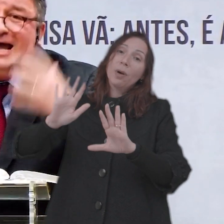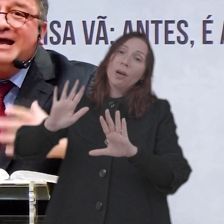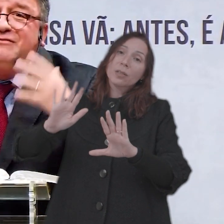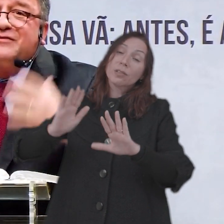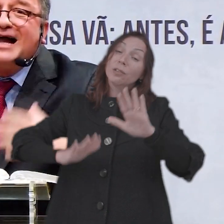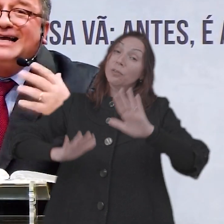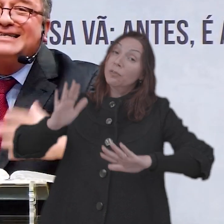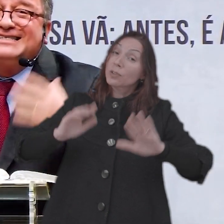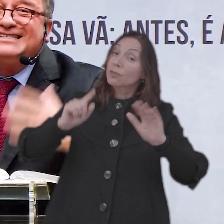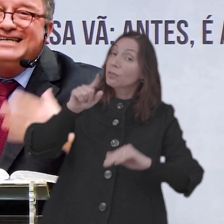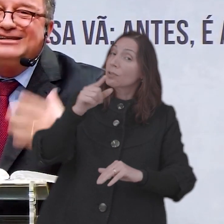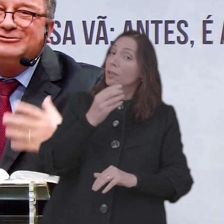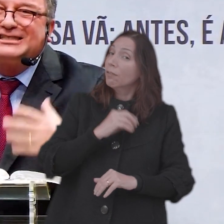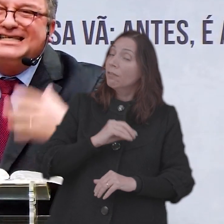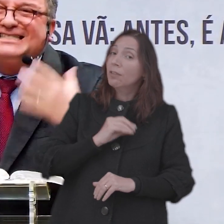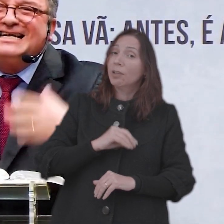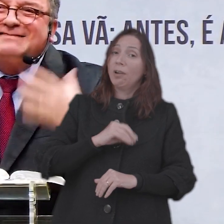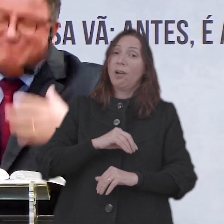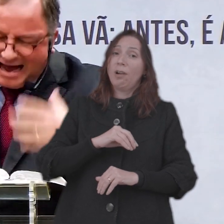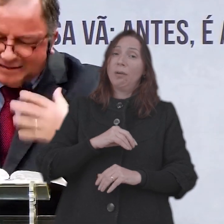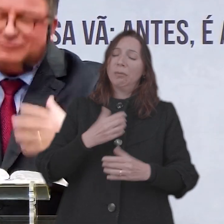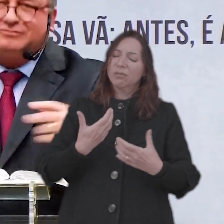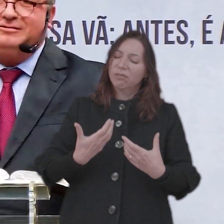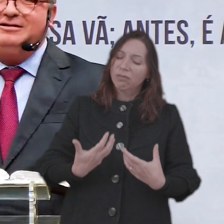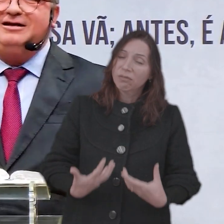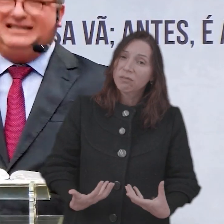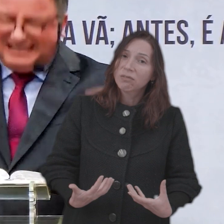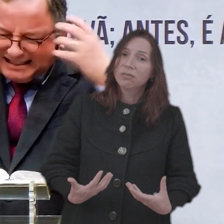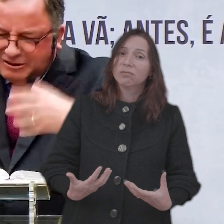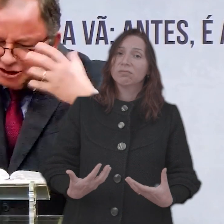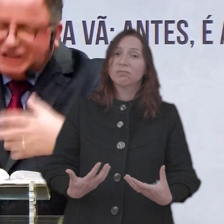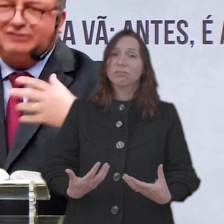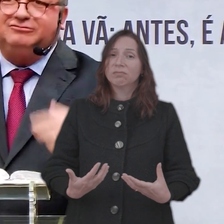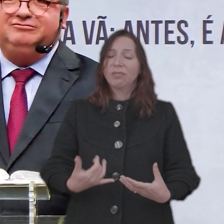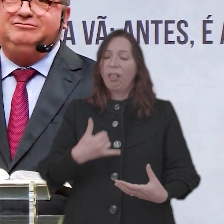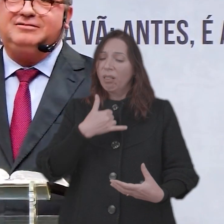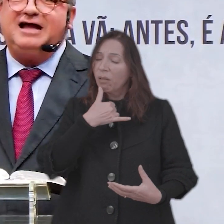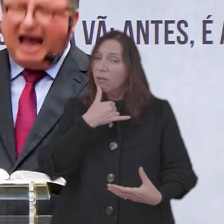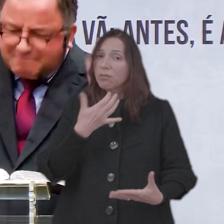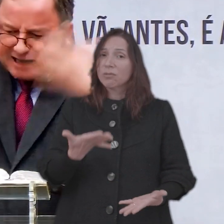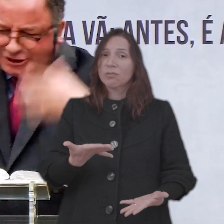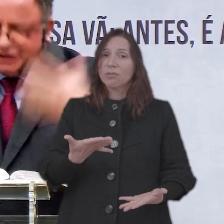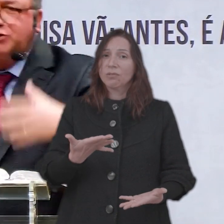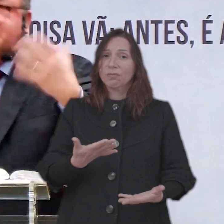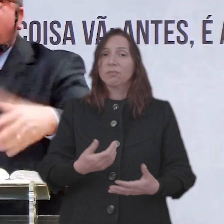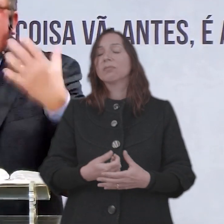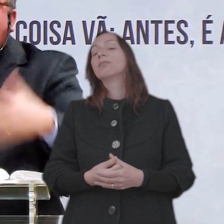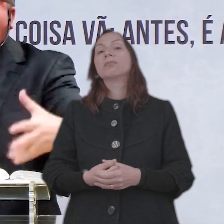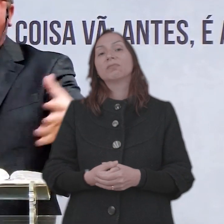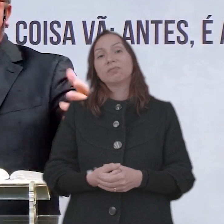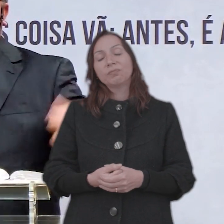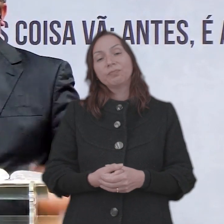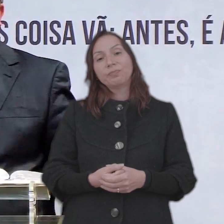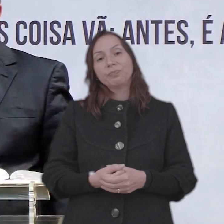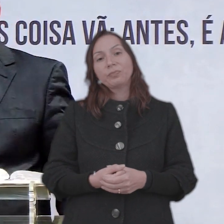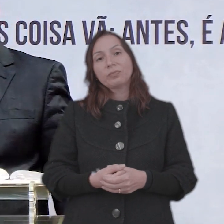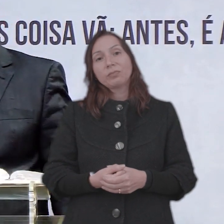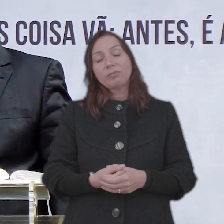acha enfraquecido, desanimado, desiludido, abatido,